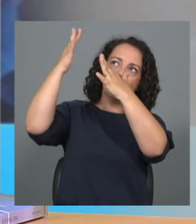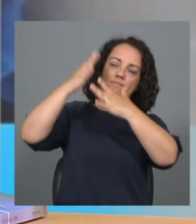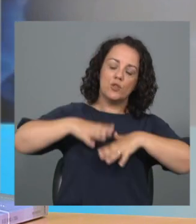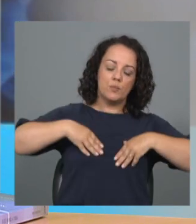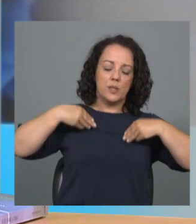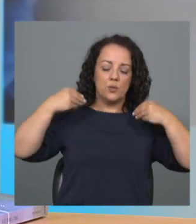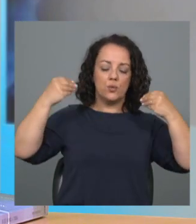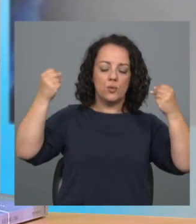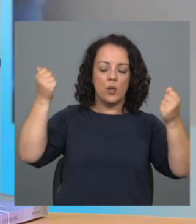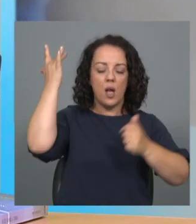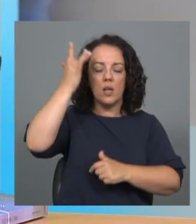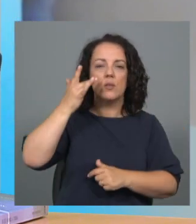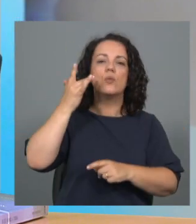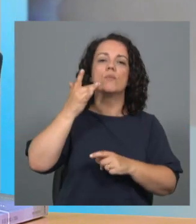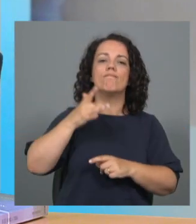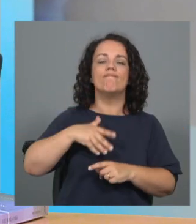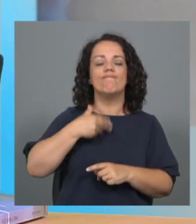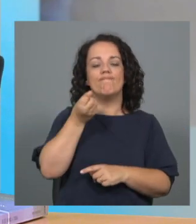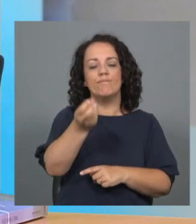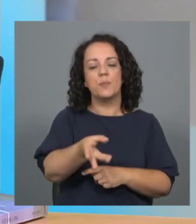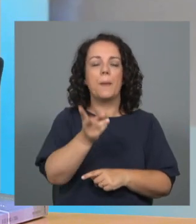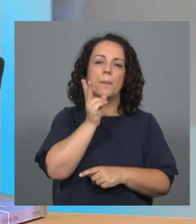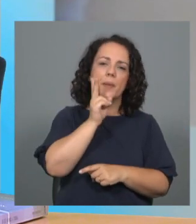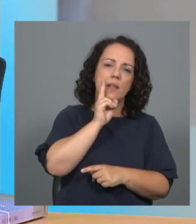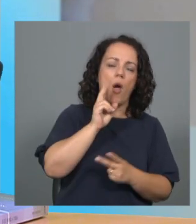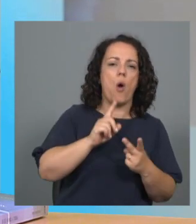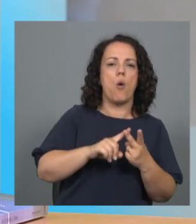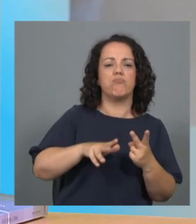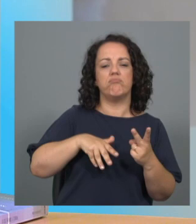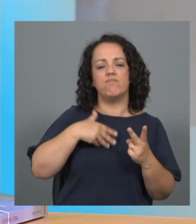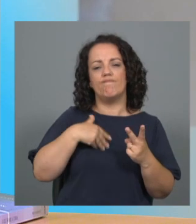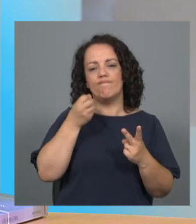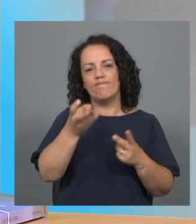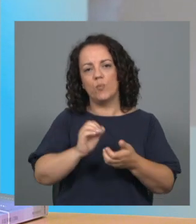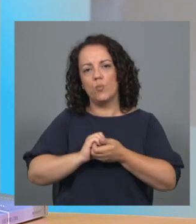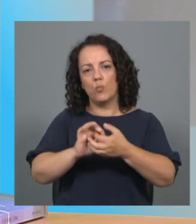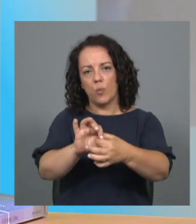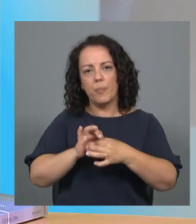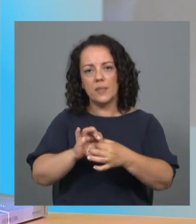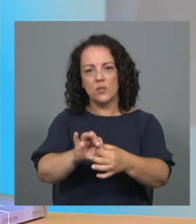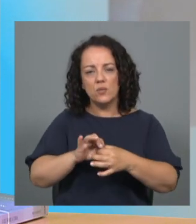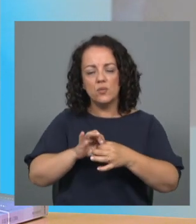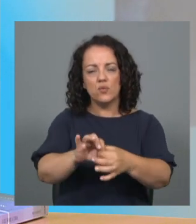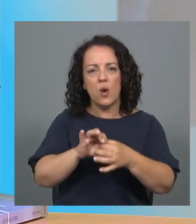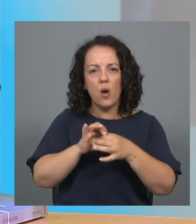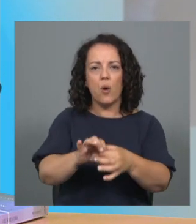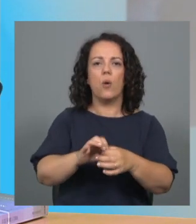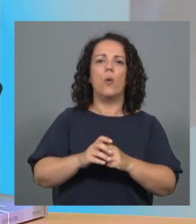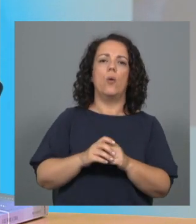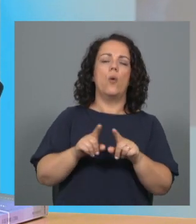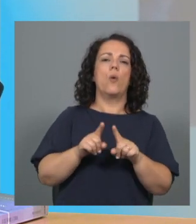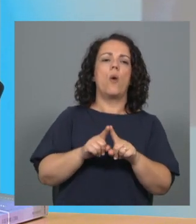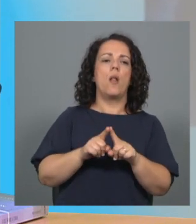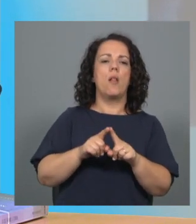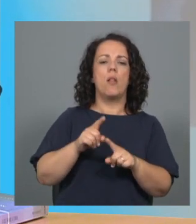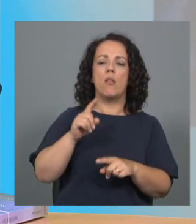compaixão, e não estar a ser... e não estar a viver à